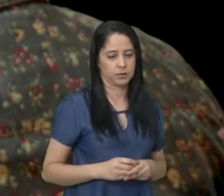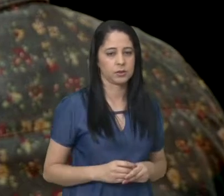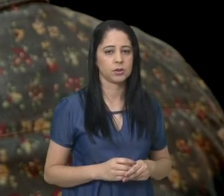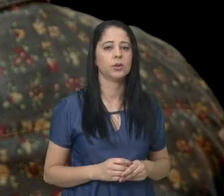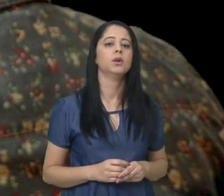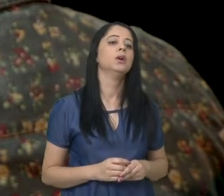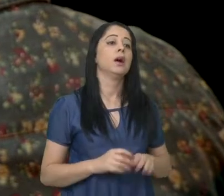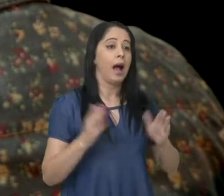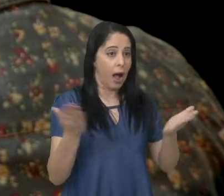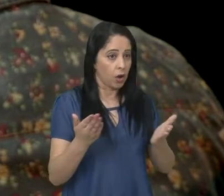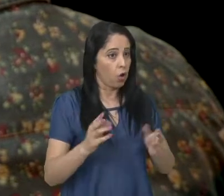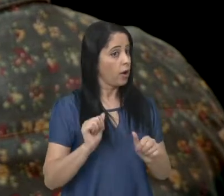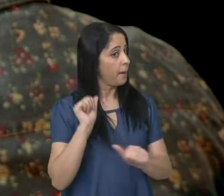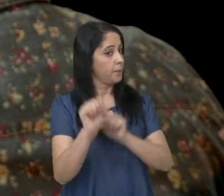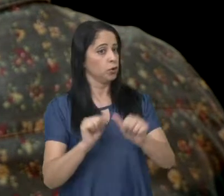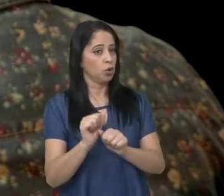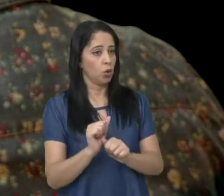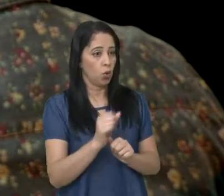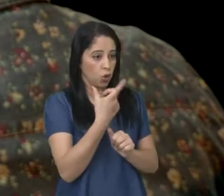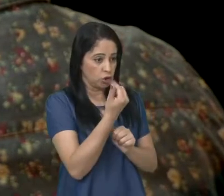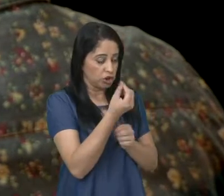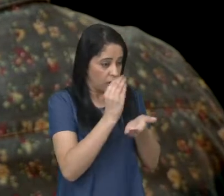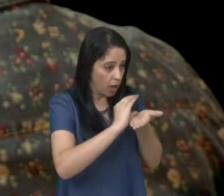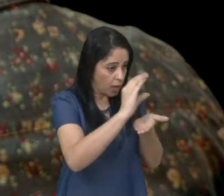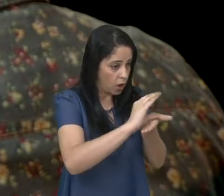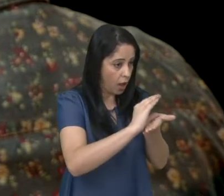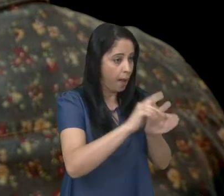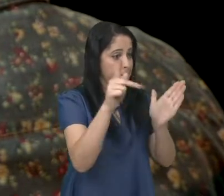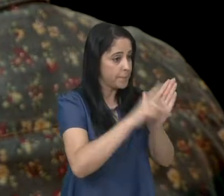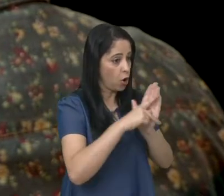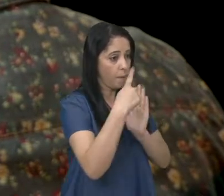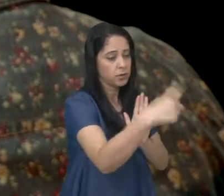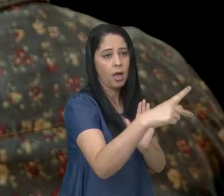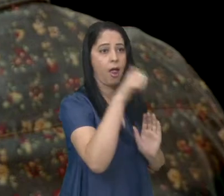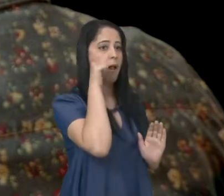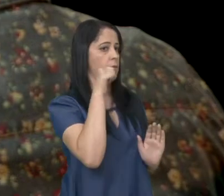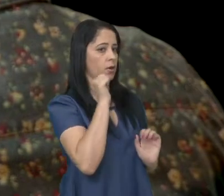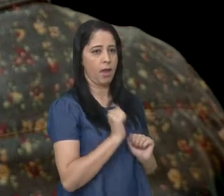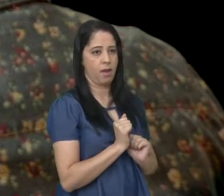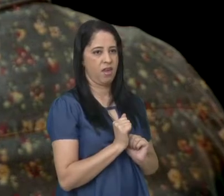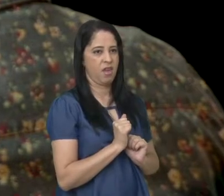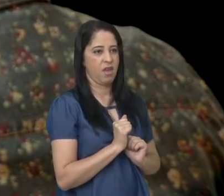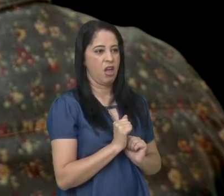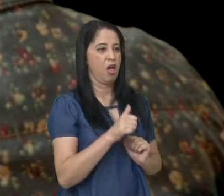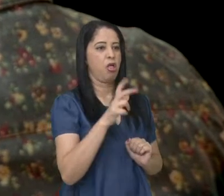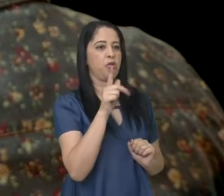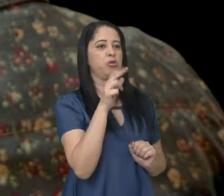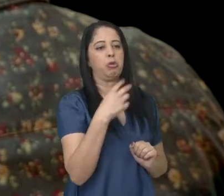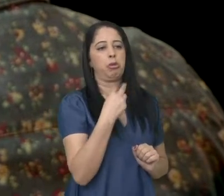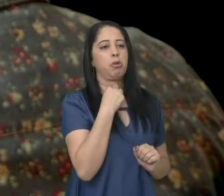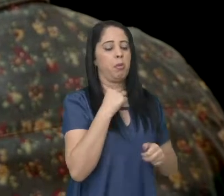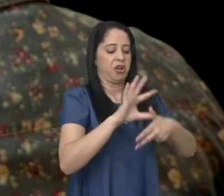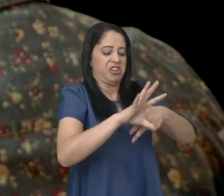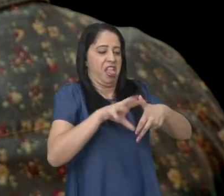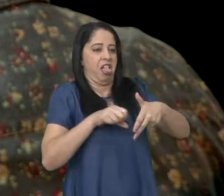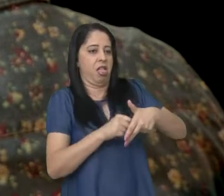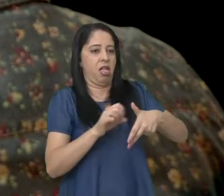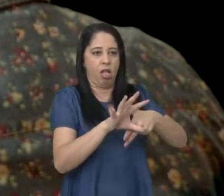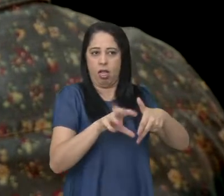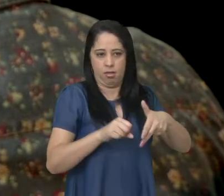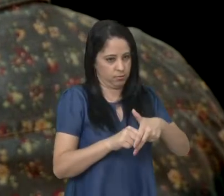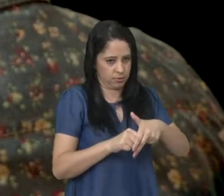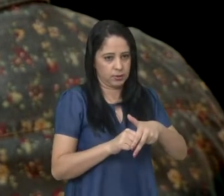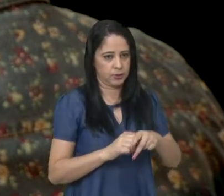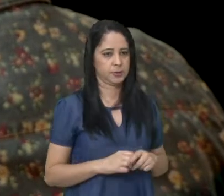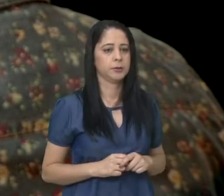o dinheiro vai, mas tem que ir para as mulheres. Não tem essa de ter laranja, né? Então, no